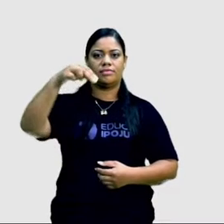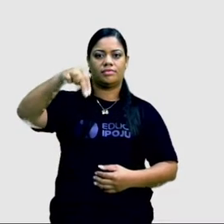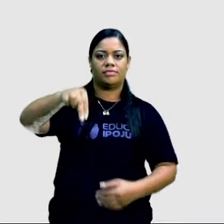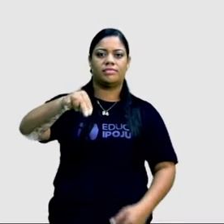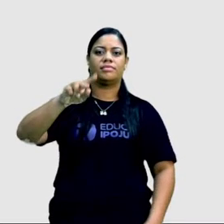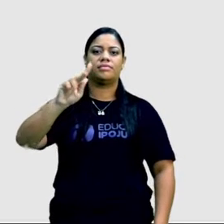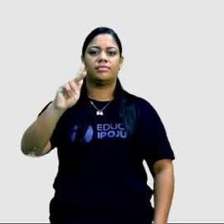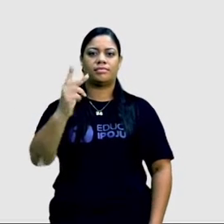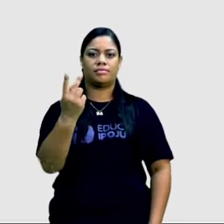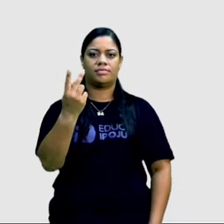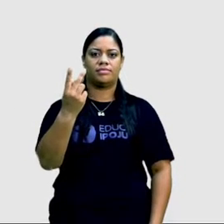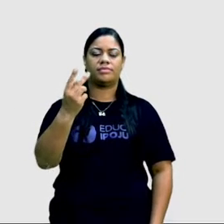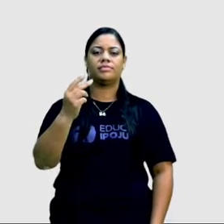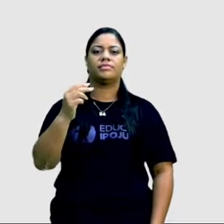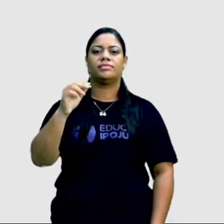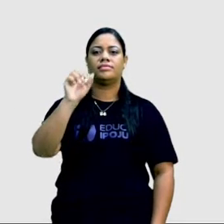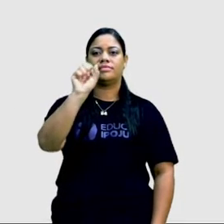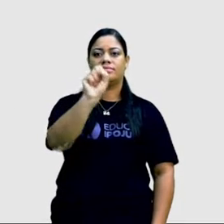NH,